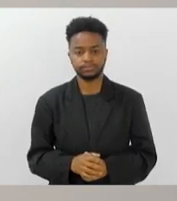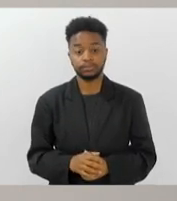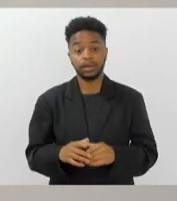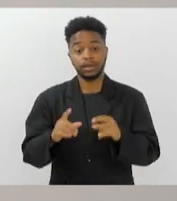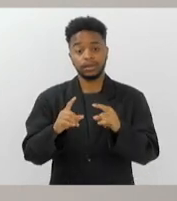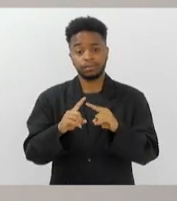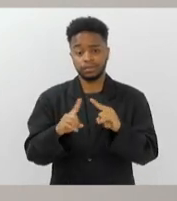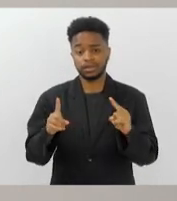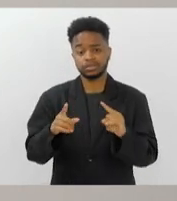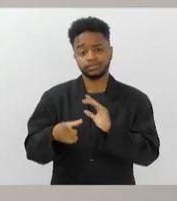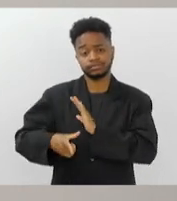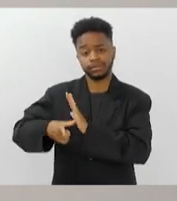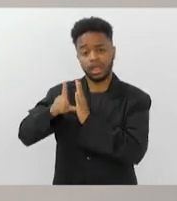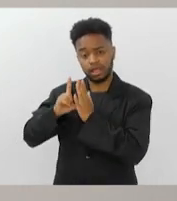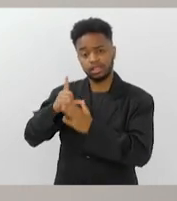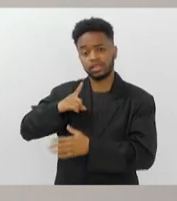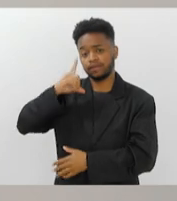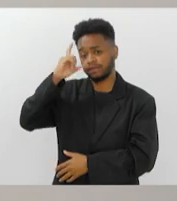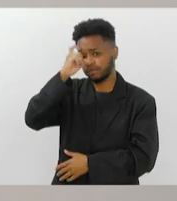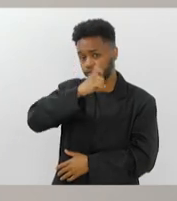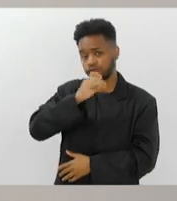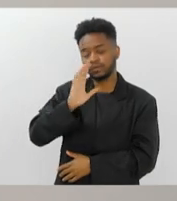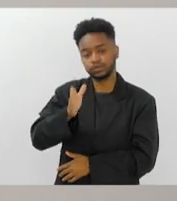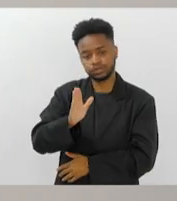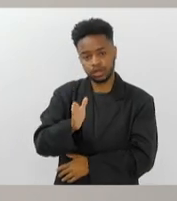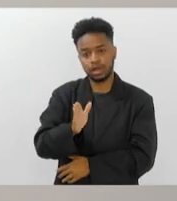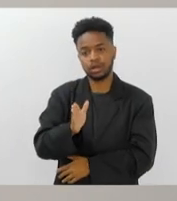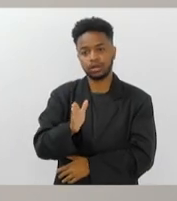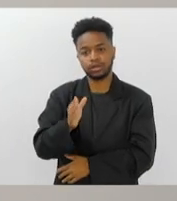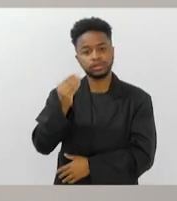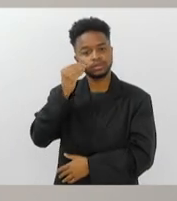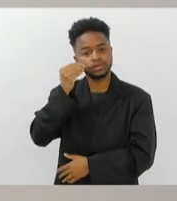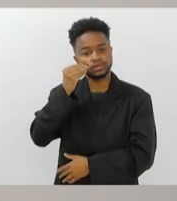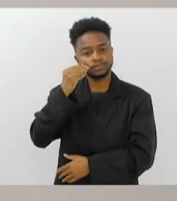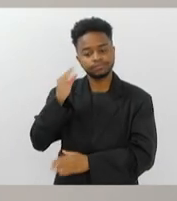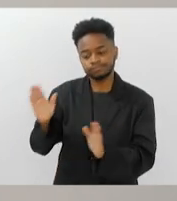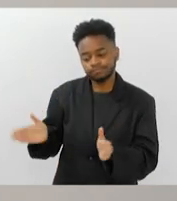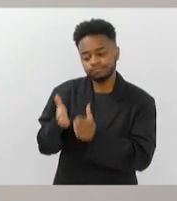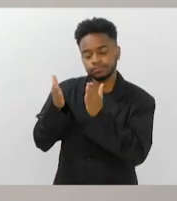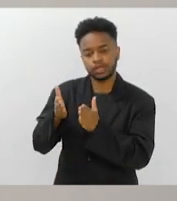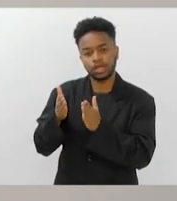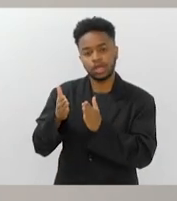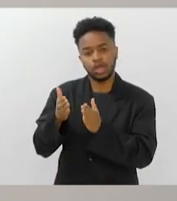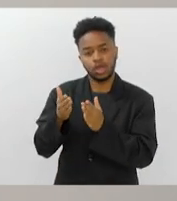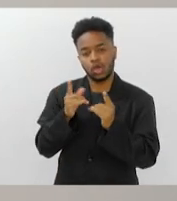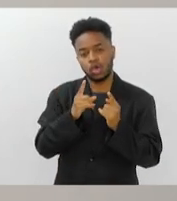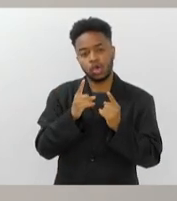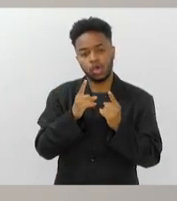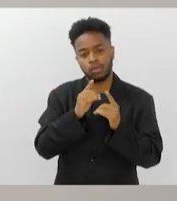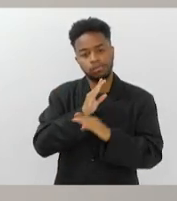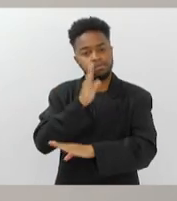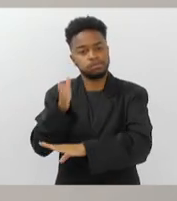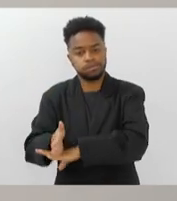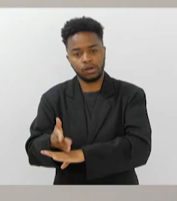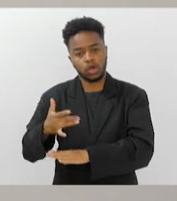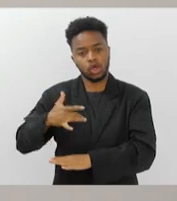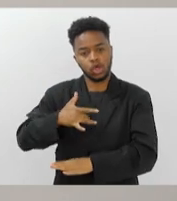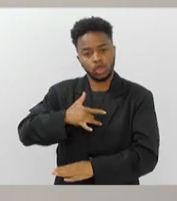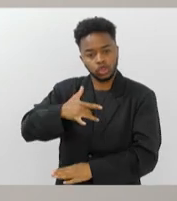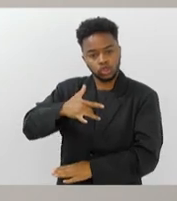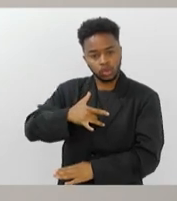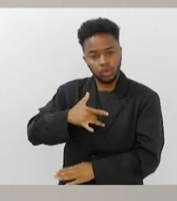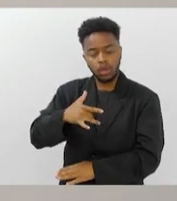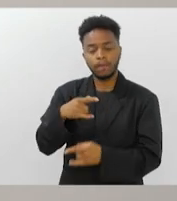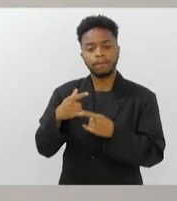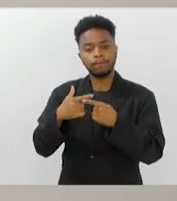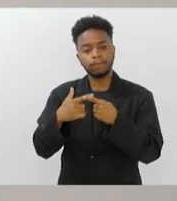gente já vivia uma dificuldade muito grande de conduzir essa política de enfrentamento a tuberculose pelos problemas que vários